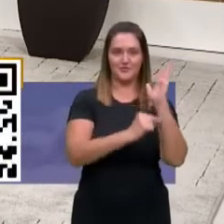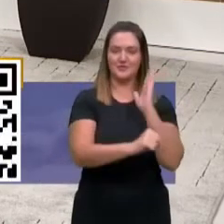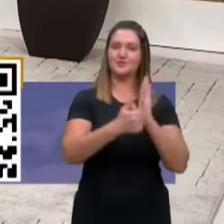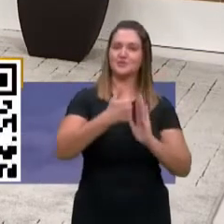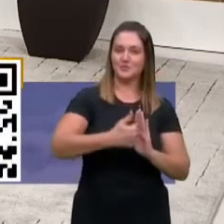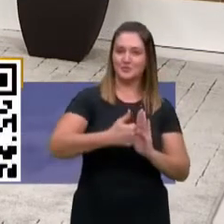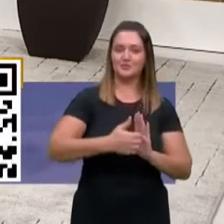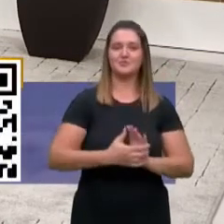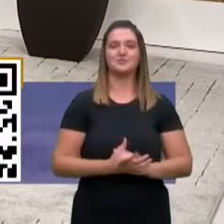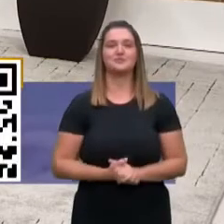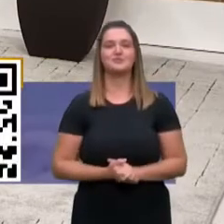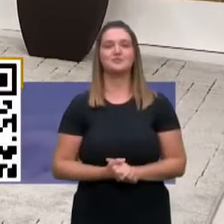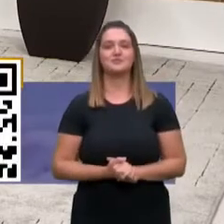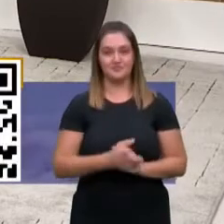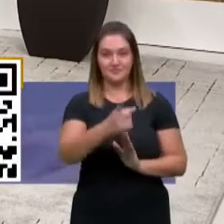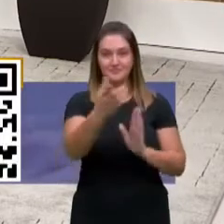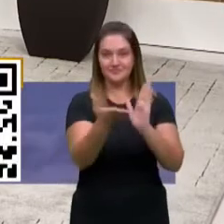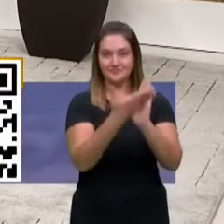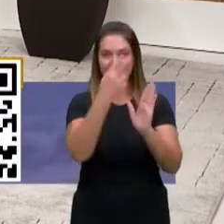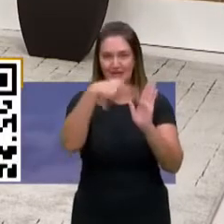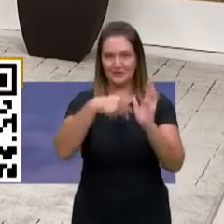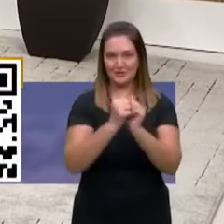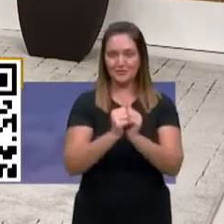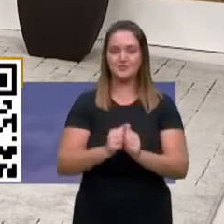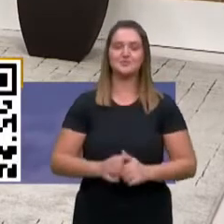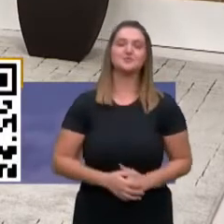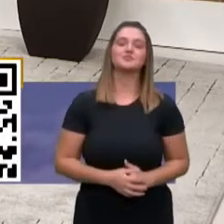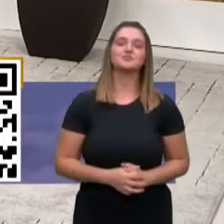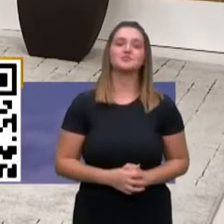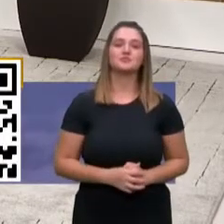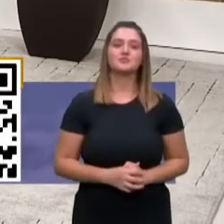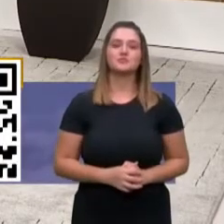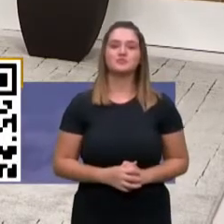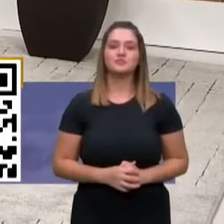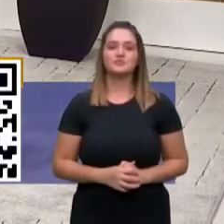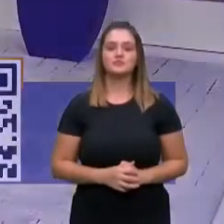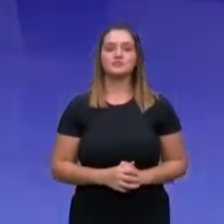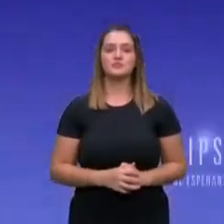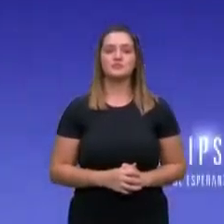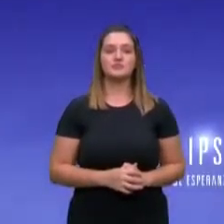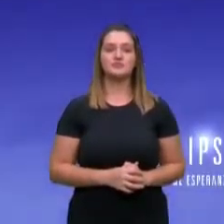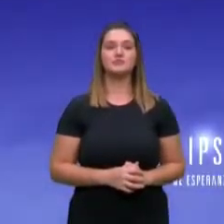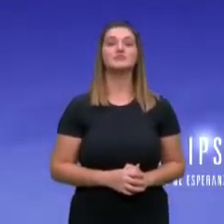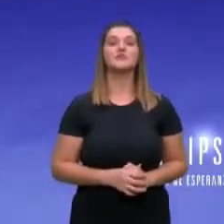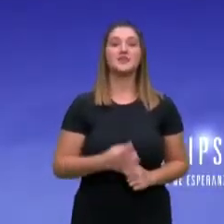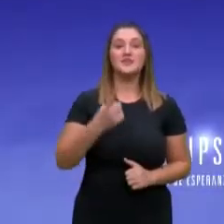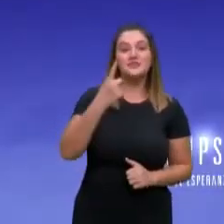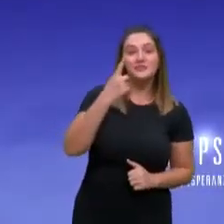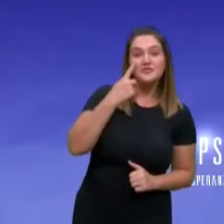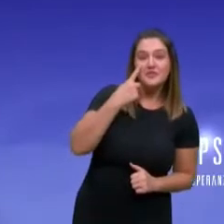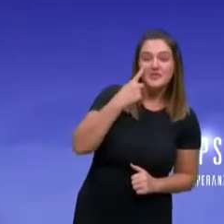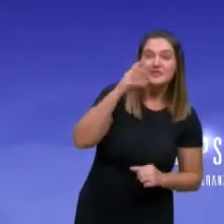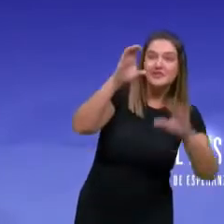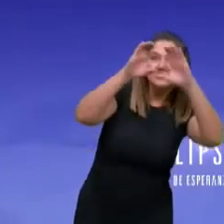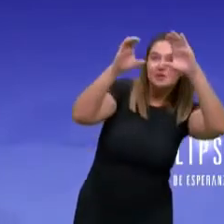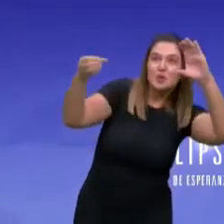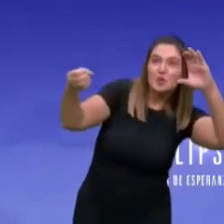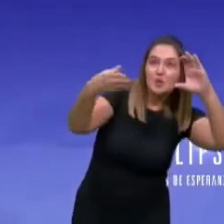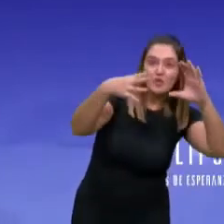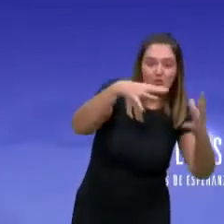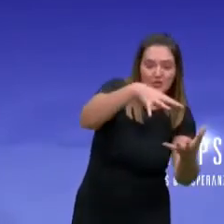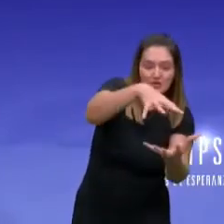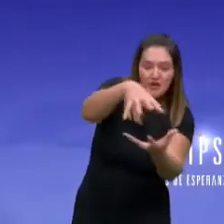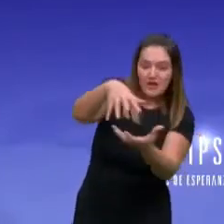verso 1. Abra sua Bíblia comigo. E assim a gente vai ler juntos aqui. 21, verso 1. Fala assim. Vi novo céu e nova